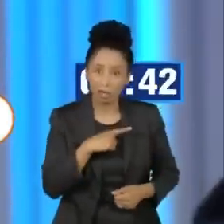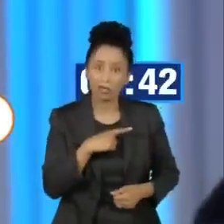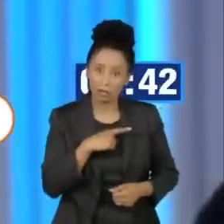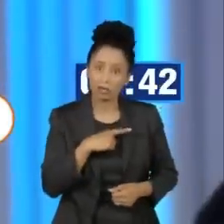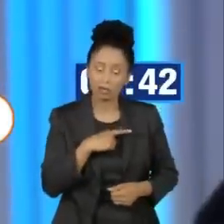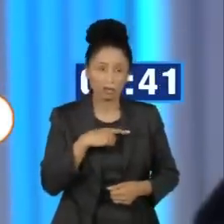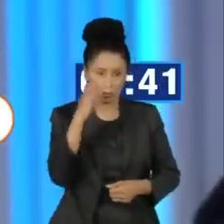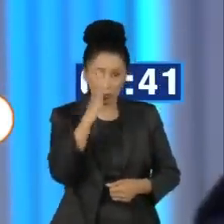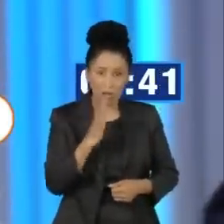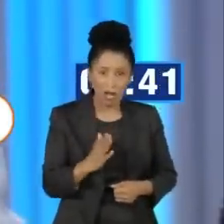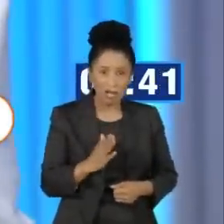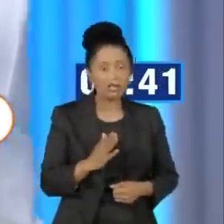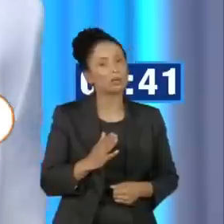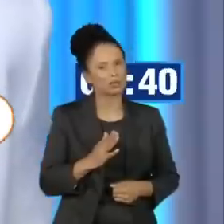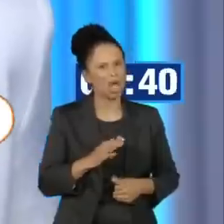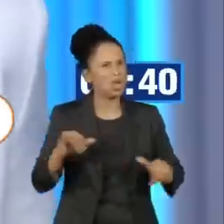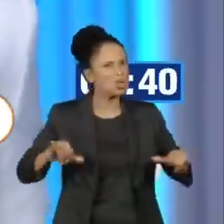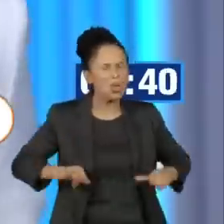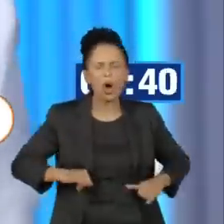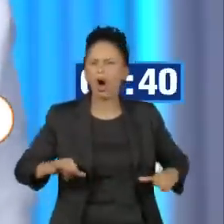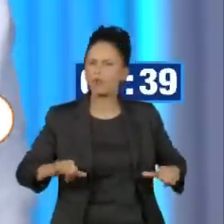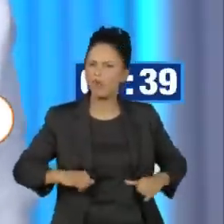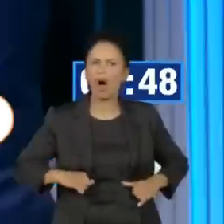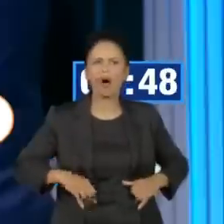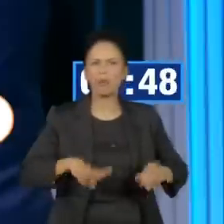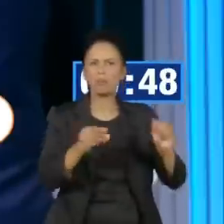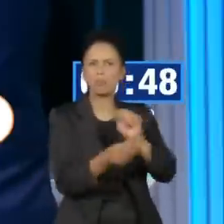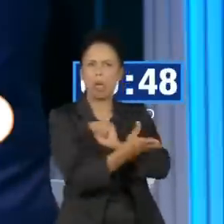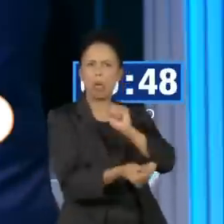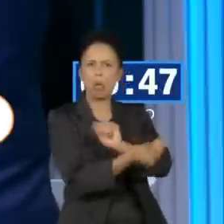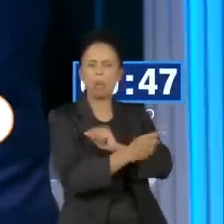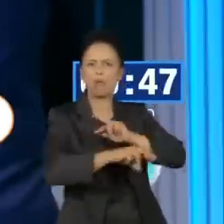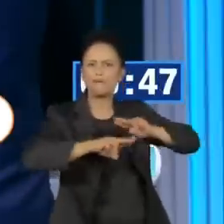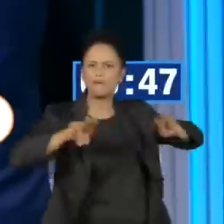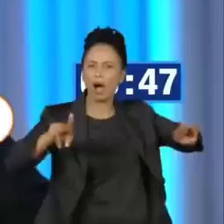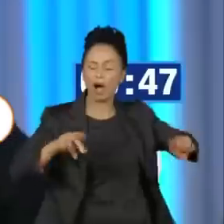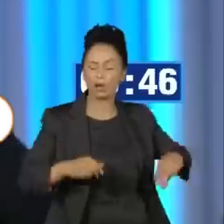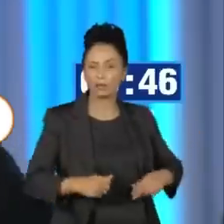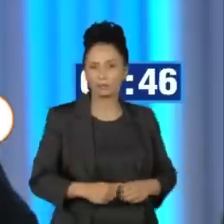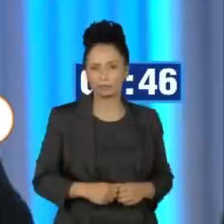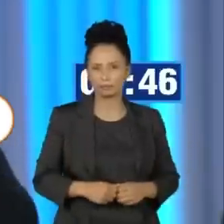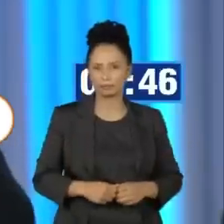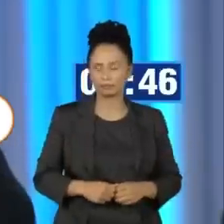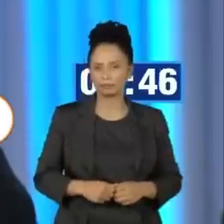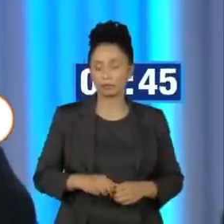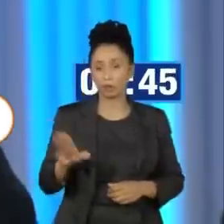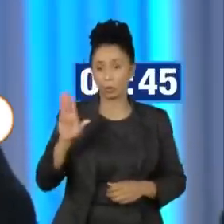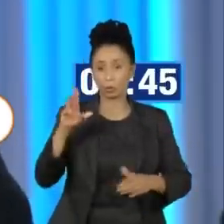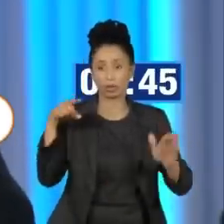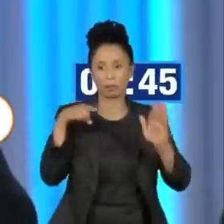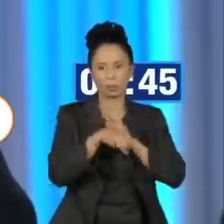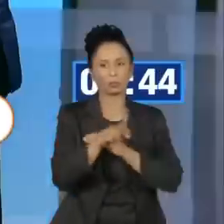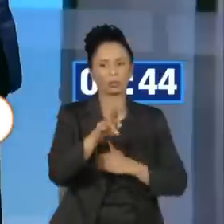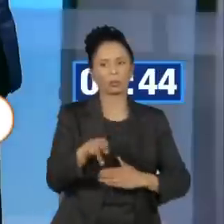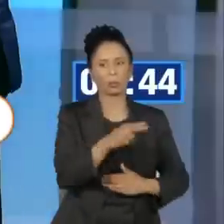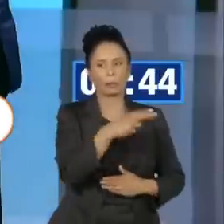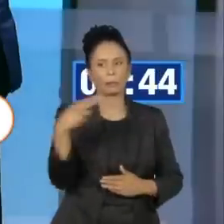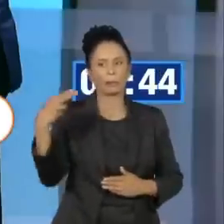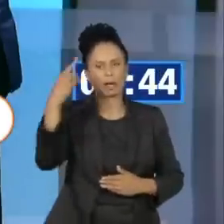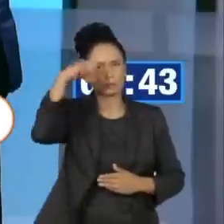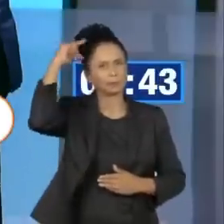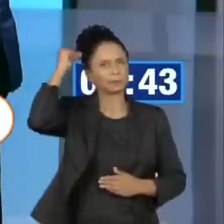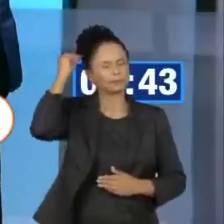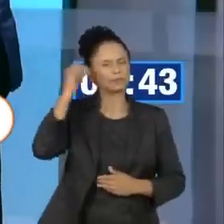Brasil ainda encara escândalos de corrupção ao fazer a pergunta ao padre kelmo Lula duvidou se ele realmente